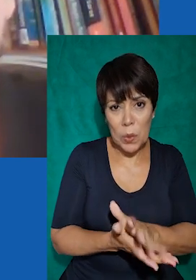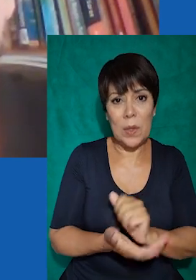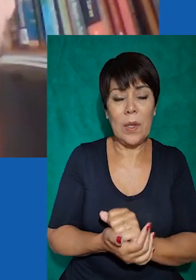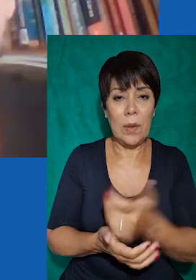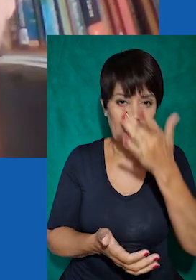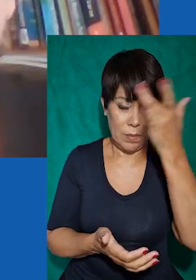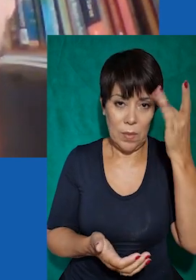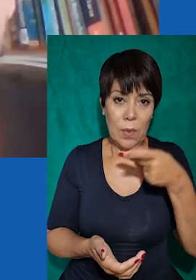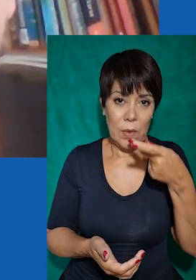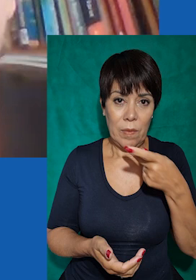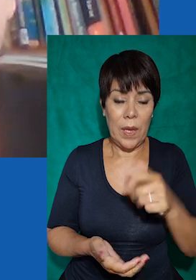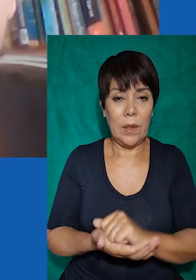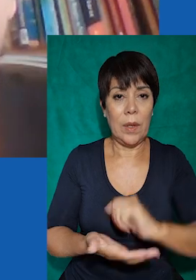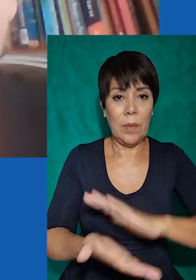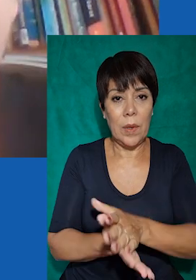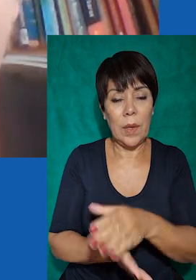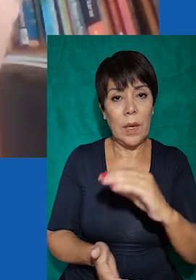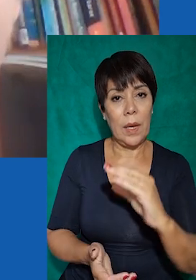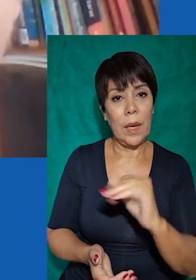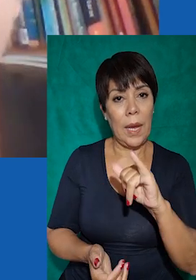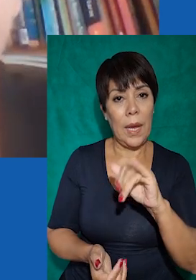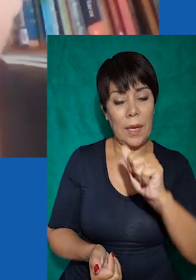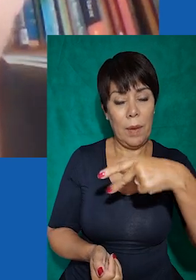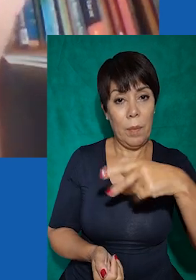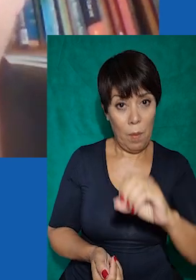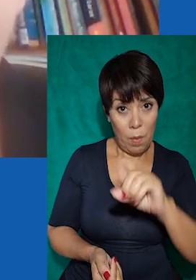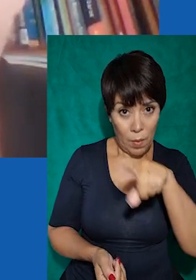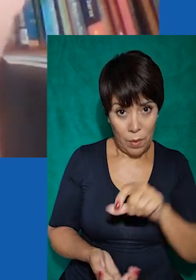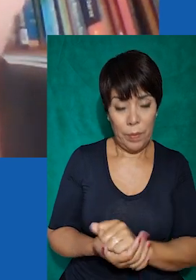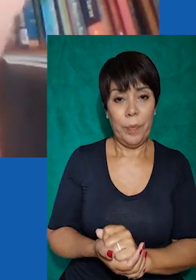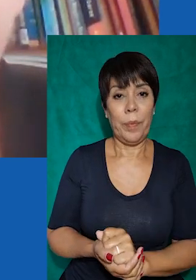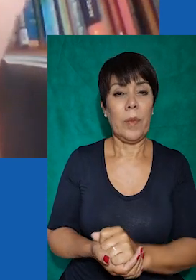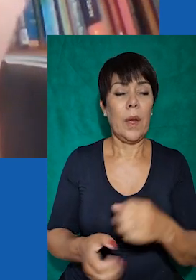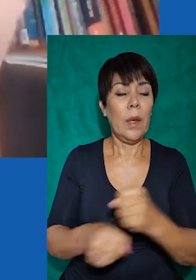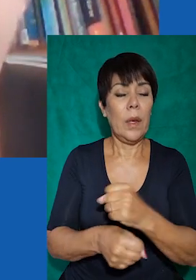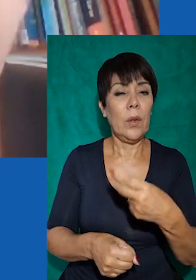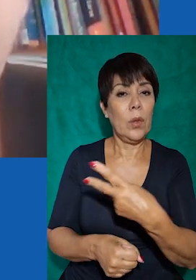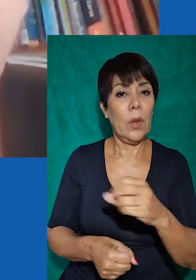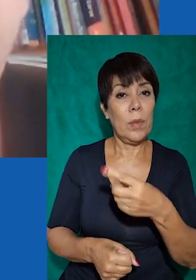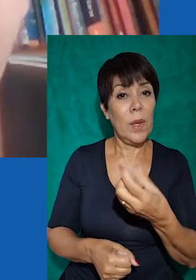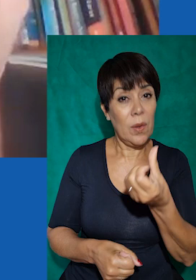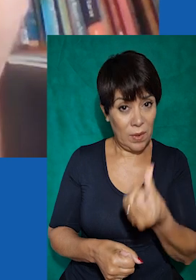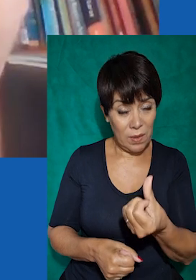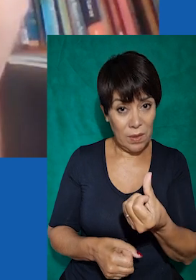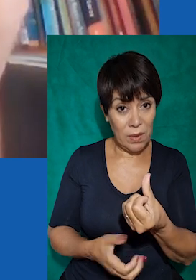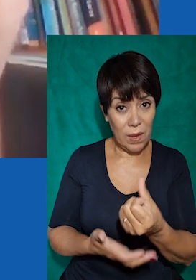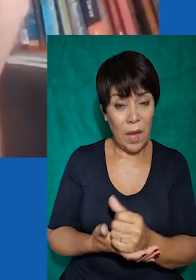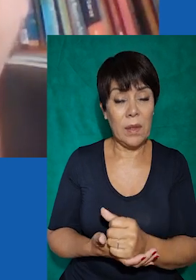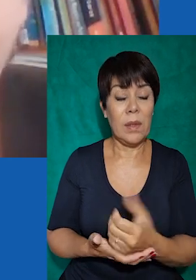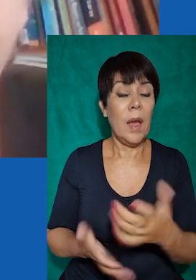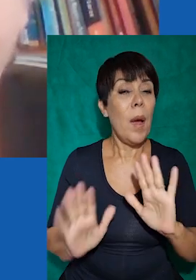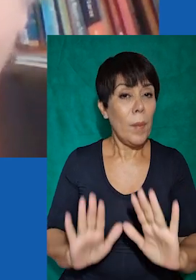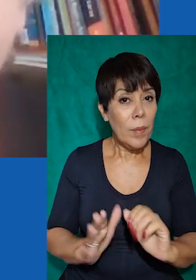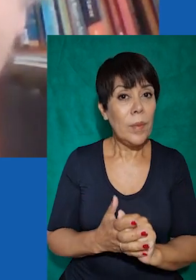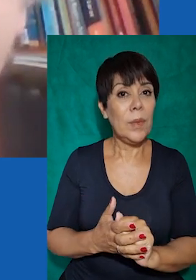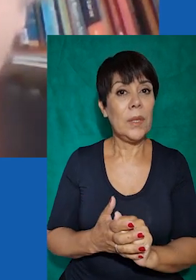ficou conhecido como Massacre de Carapó, né? Isso em 2016, propriamente